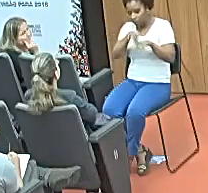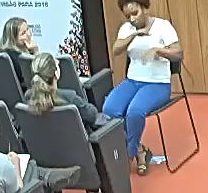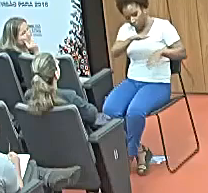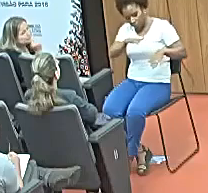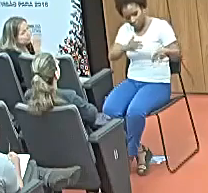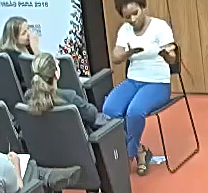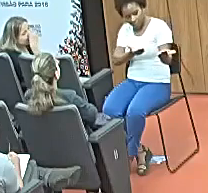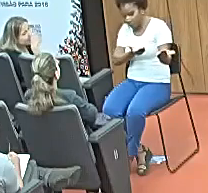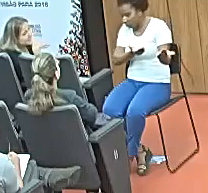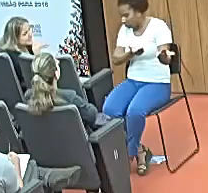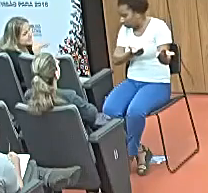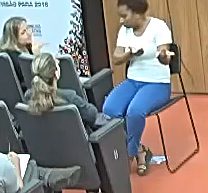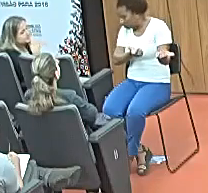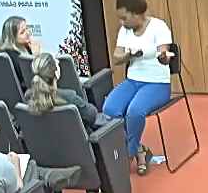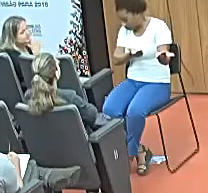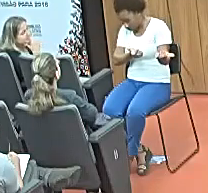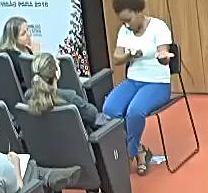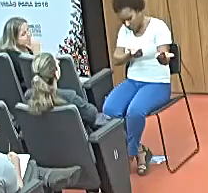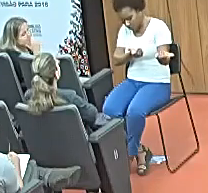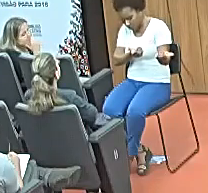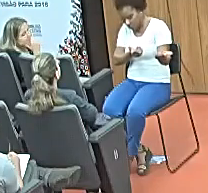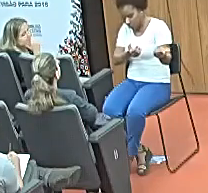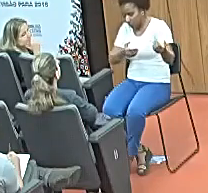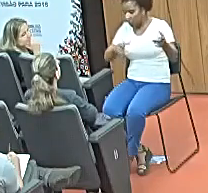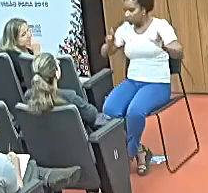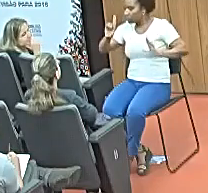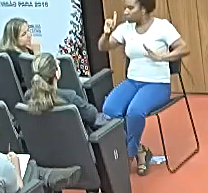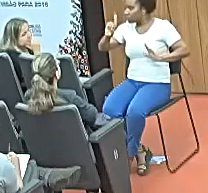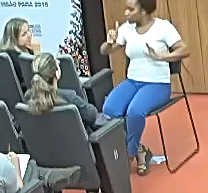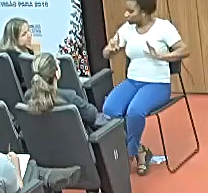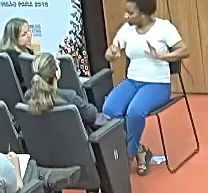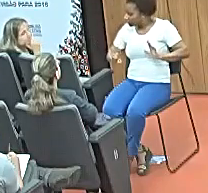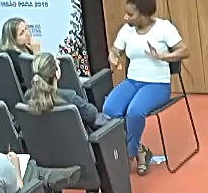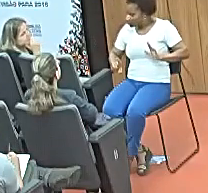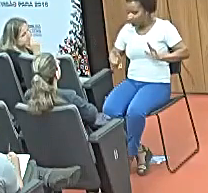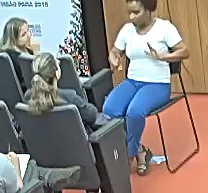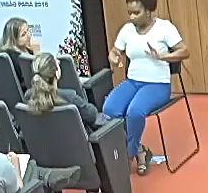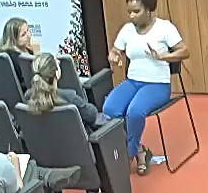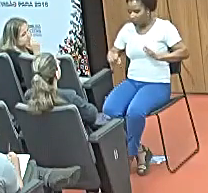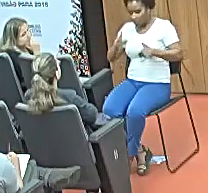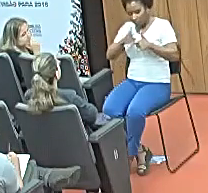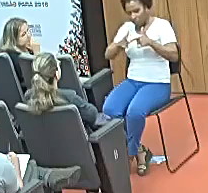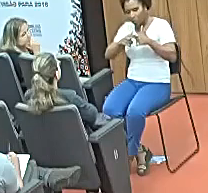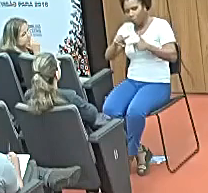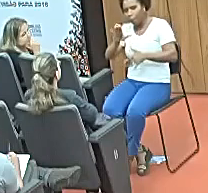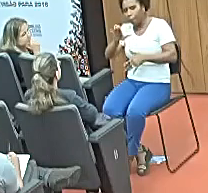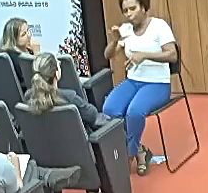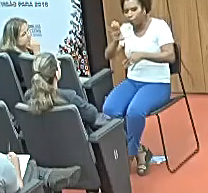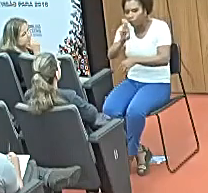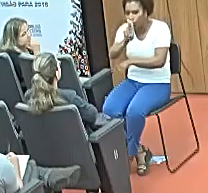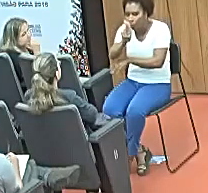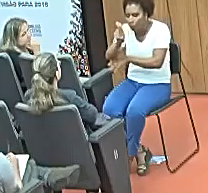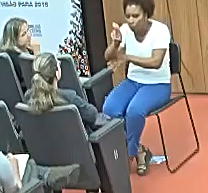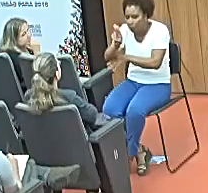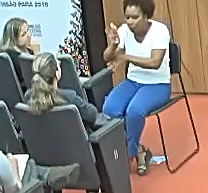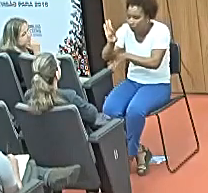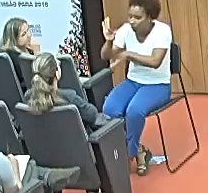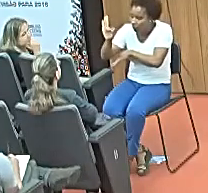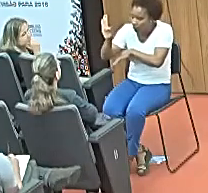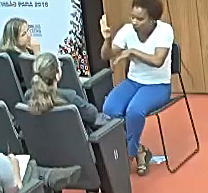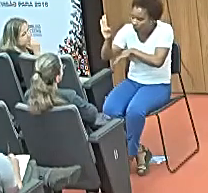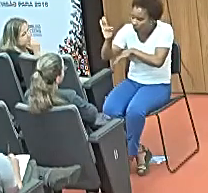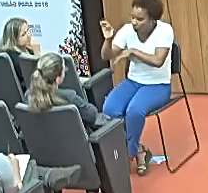de direitos foram daquele espaço daquele abrigamento chamado febem é devolvido para